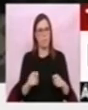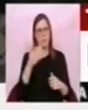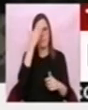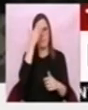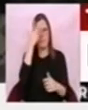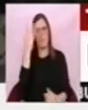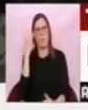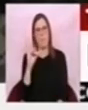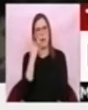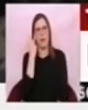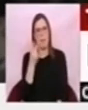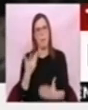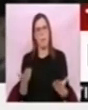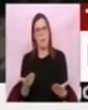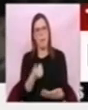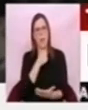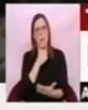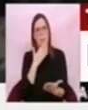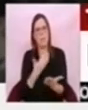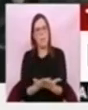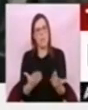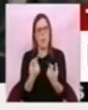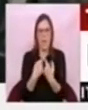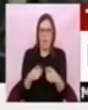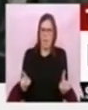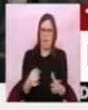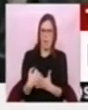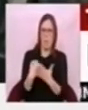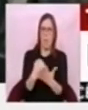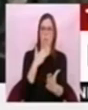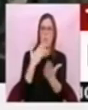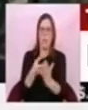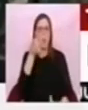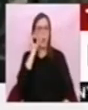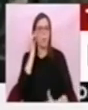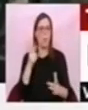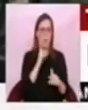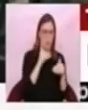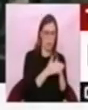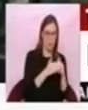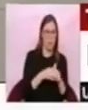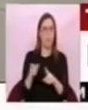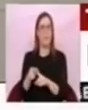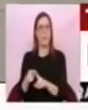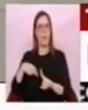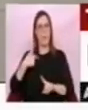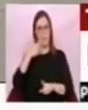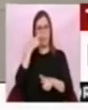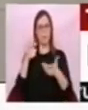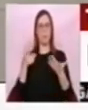eu, são marcantes para o resto da vida. Como é que se presta? É diferenciado esse apoio que se dá entre as vítimas e as